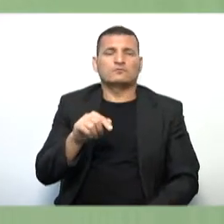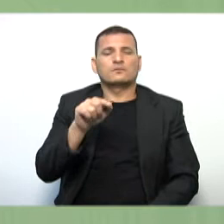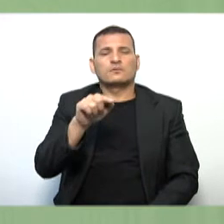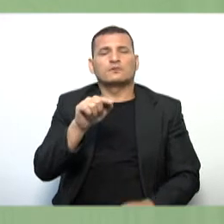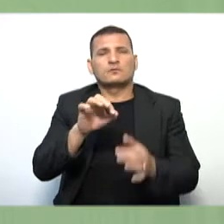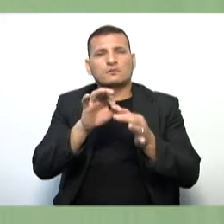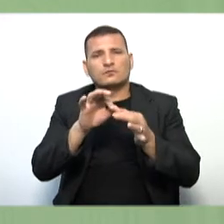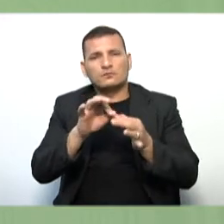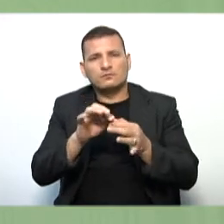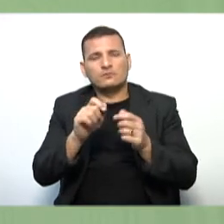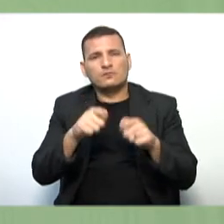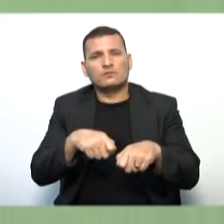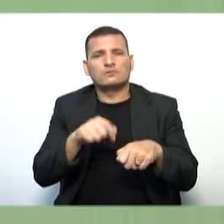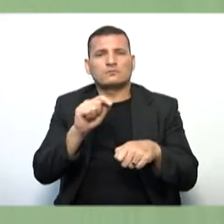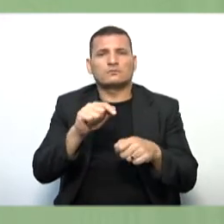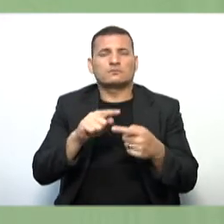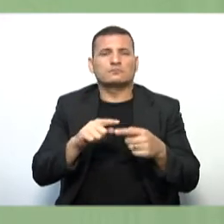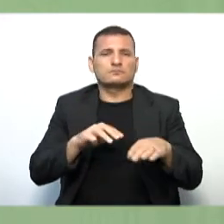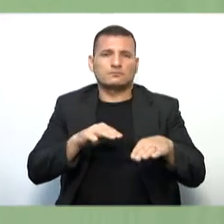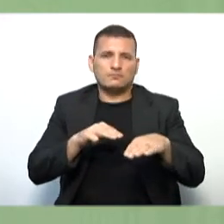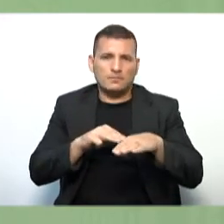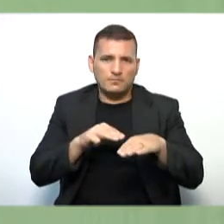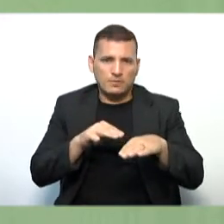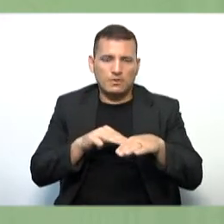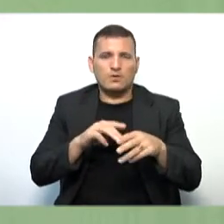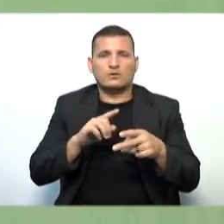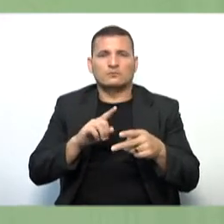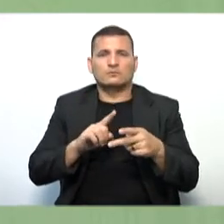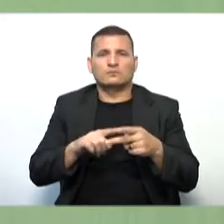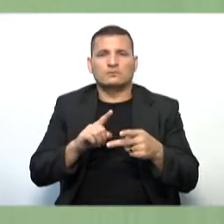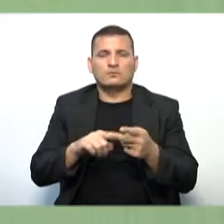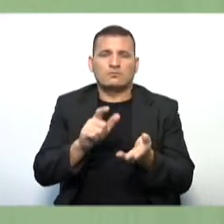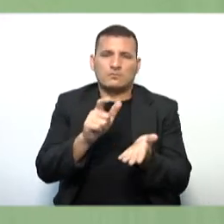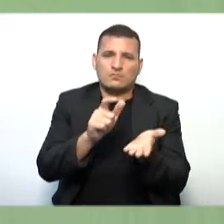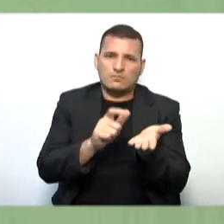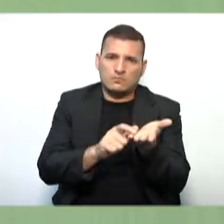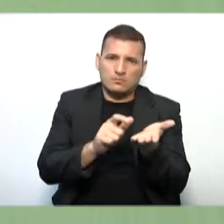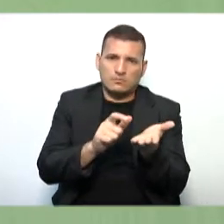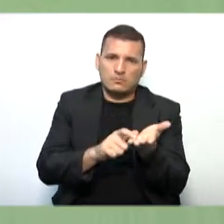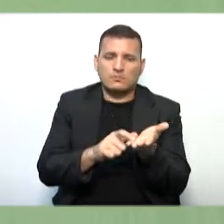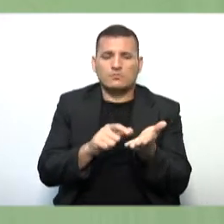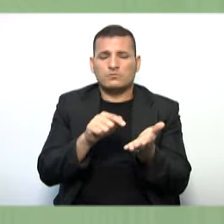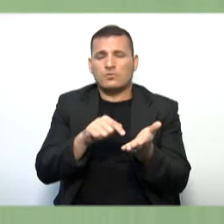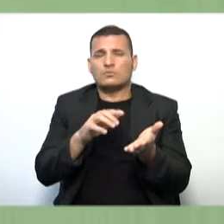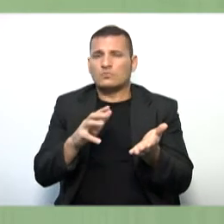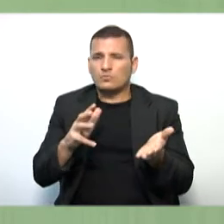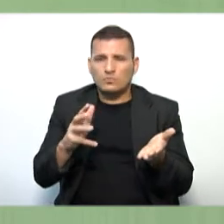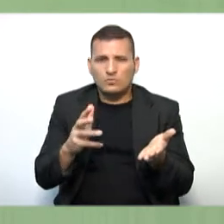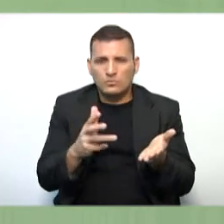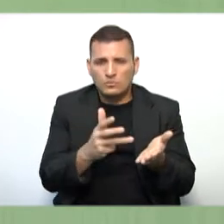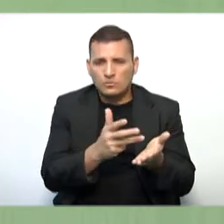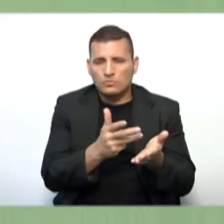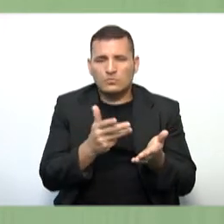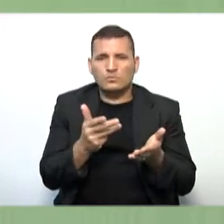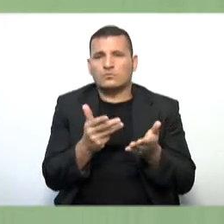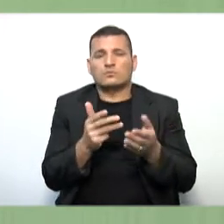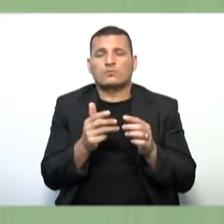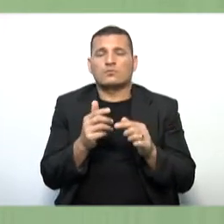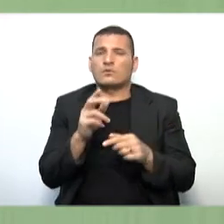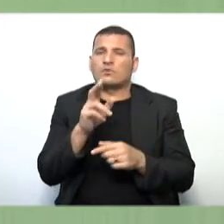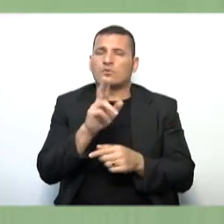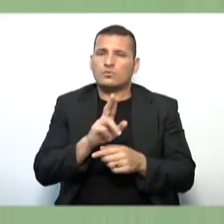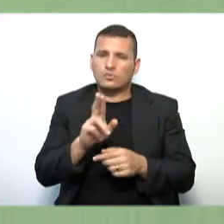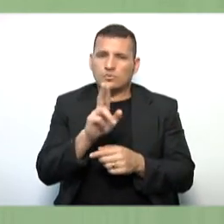memória, os periféricos, tudo isso fiquem dedicados a um único usuário, sendo que esse usuário